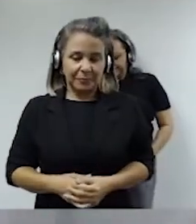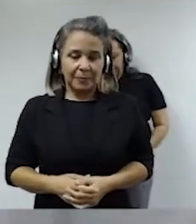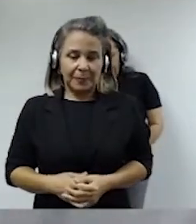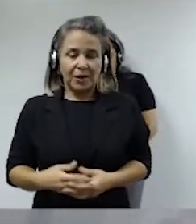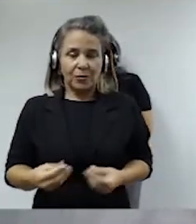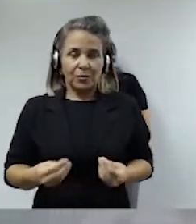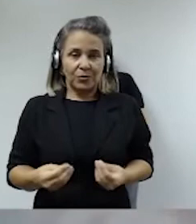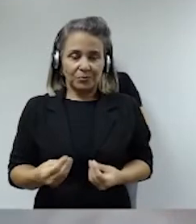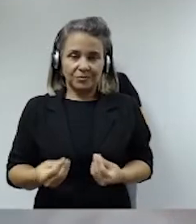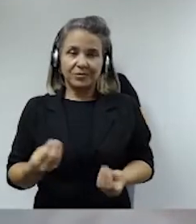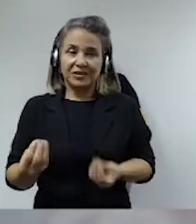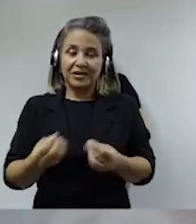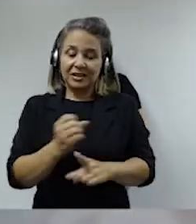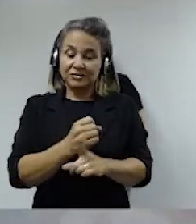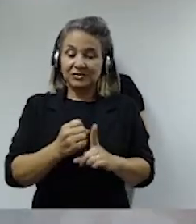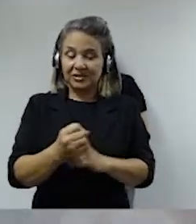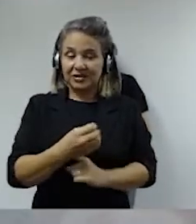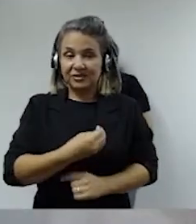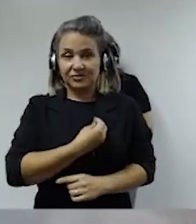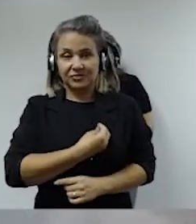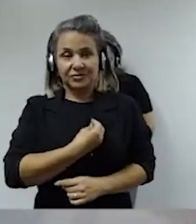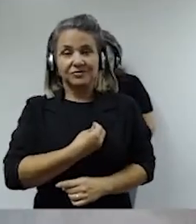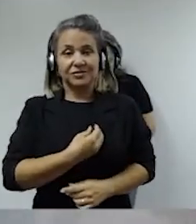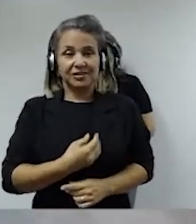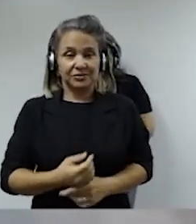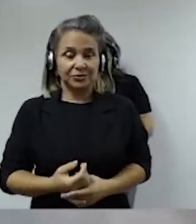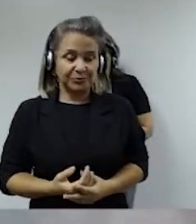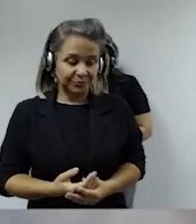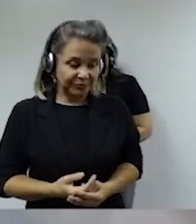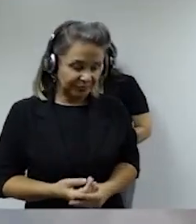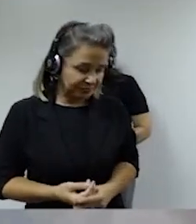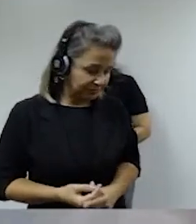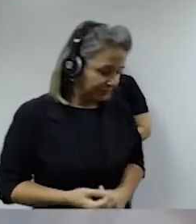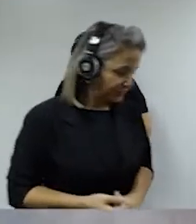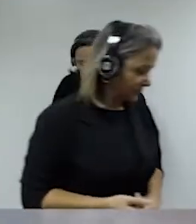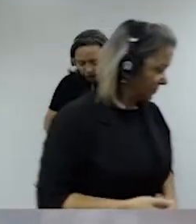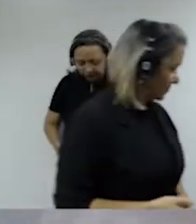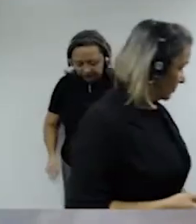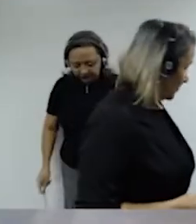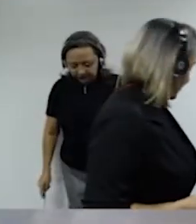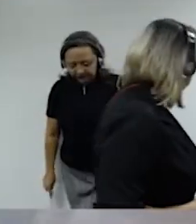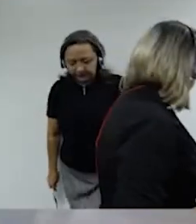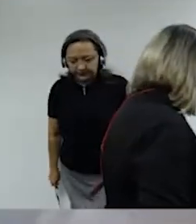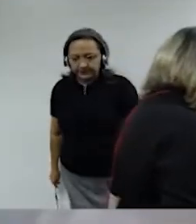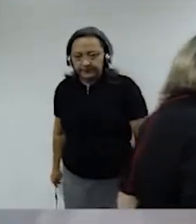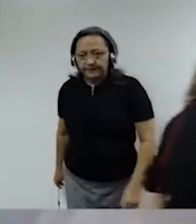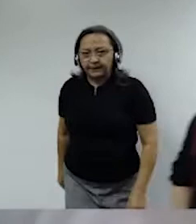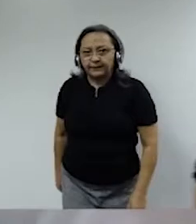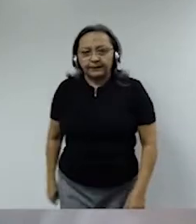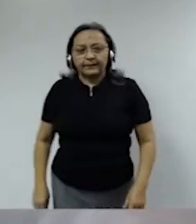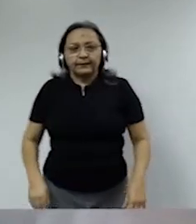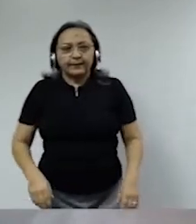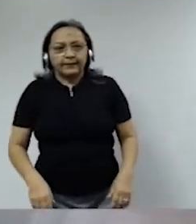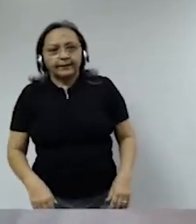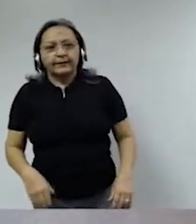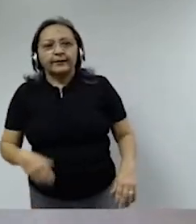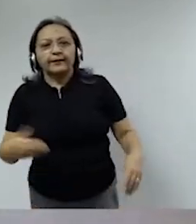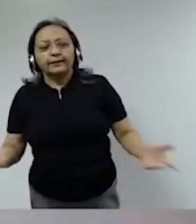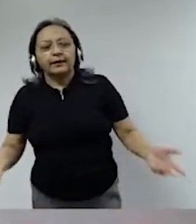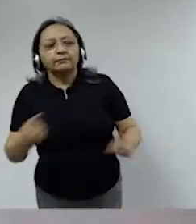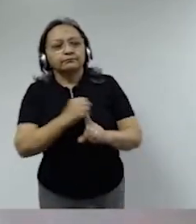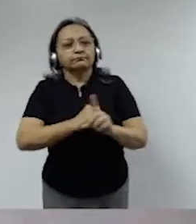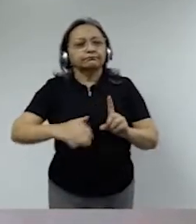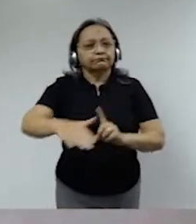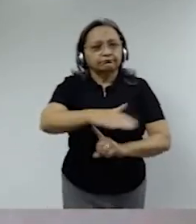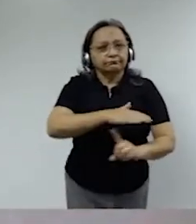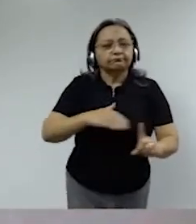de como aquela sociedade se comporta, né? O Roxin diz muito isso, né? O processo penal é um verdadeiro sismógrafo de uma sociedade, né? O